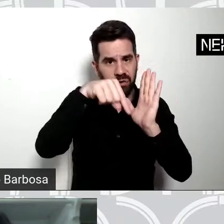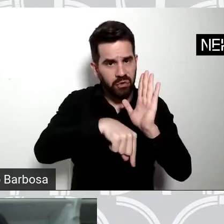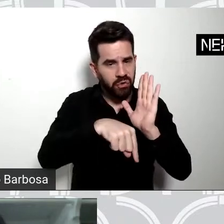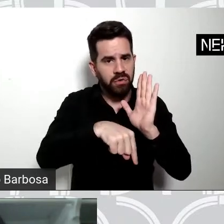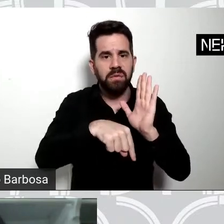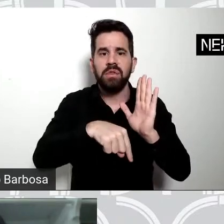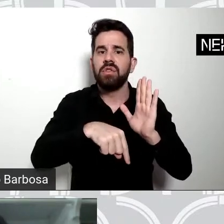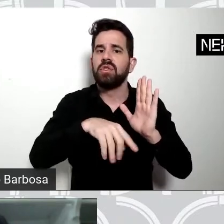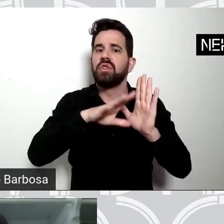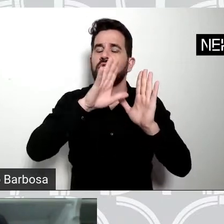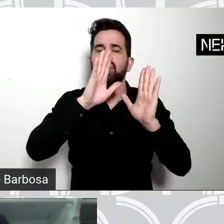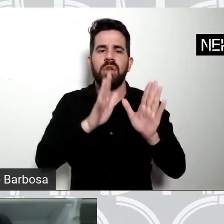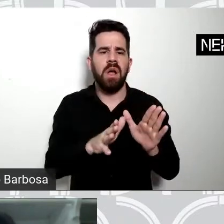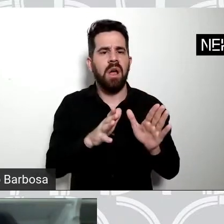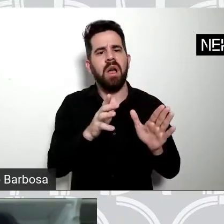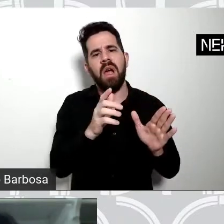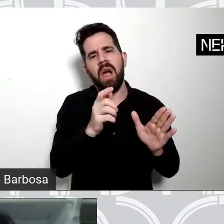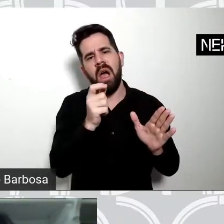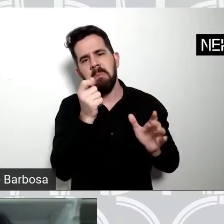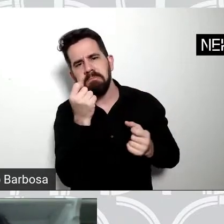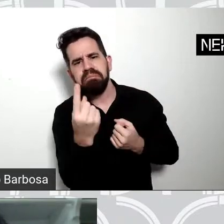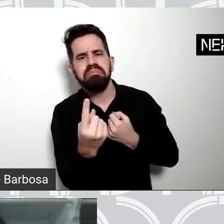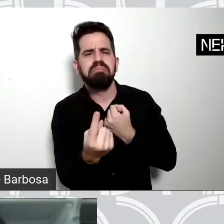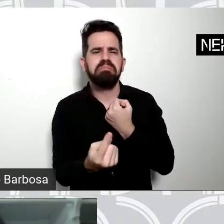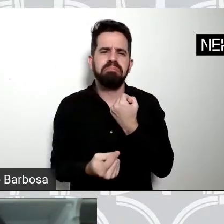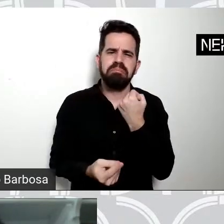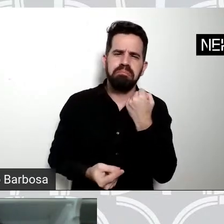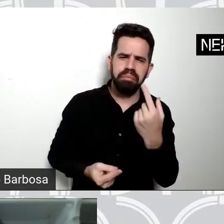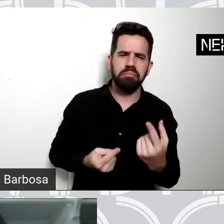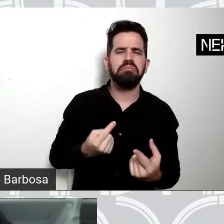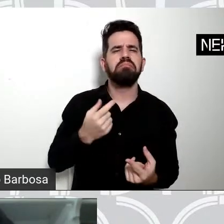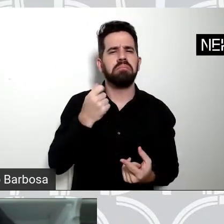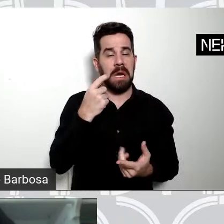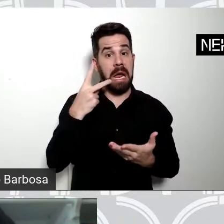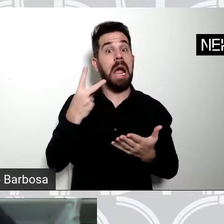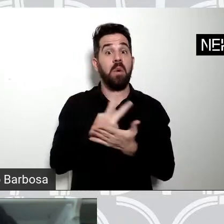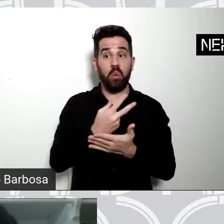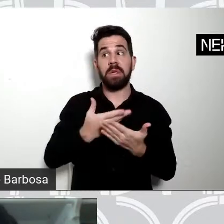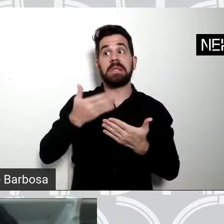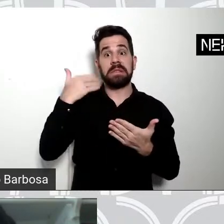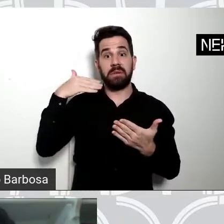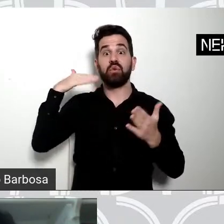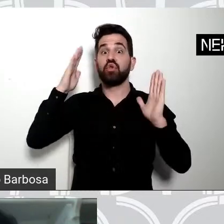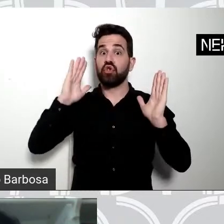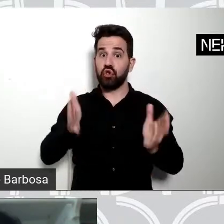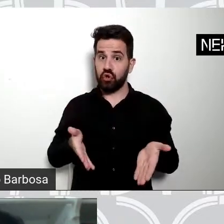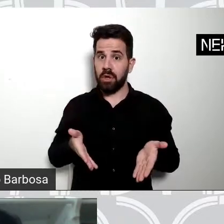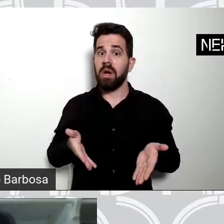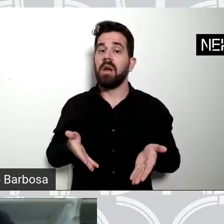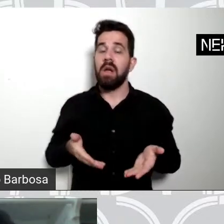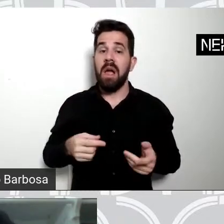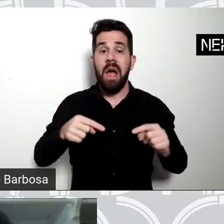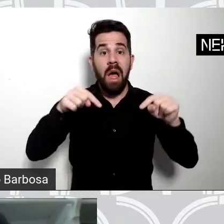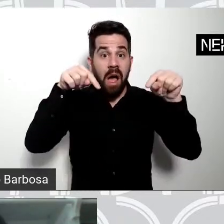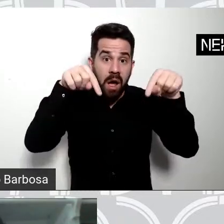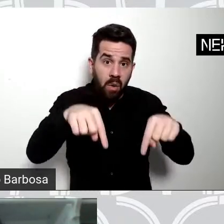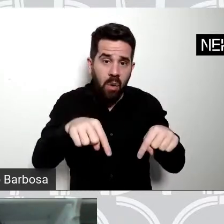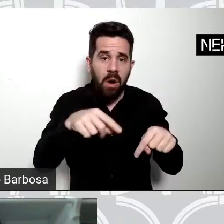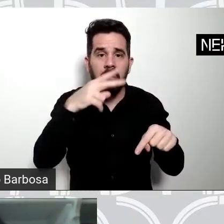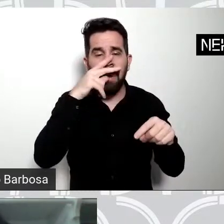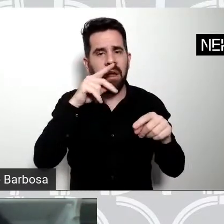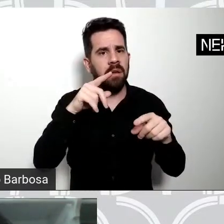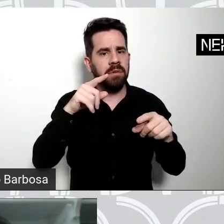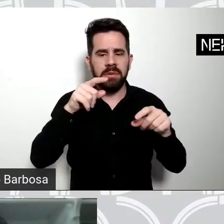alguns poucos momentos da história nós vivemos, essa desconstrução, então, nos